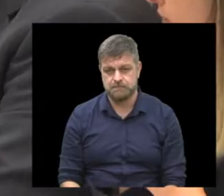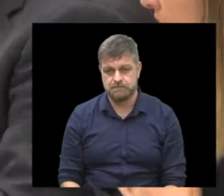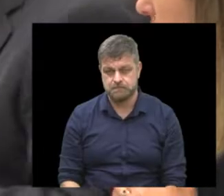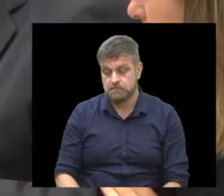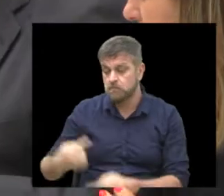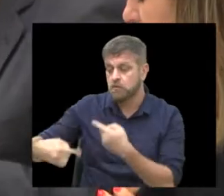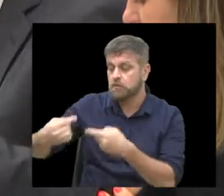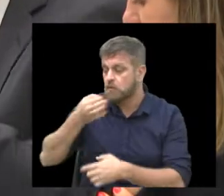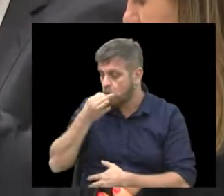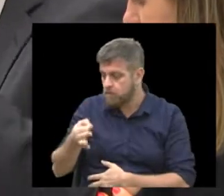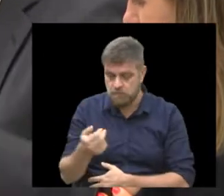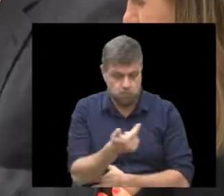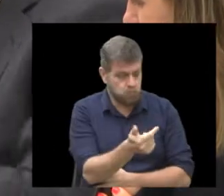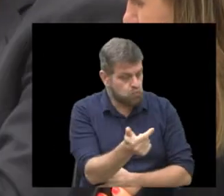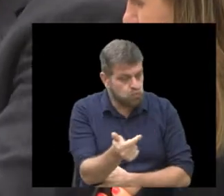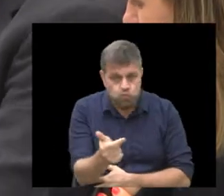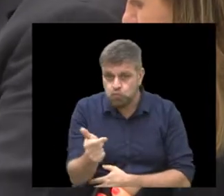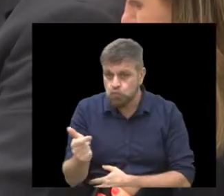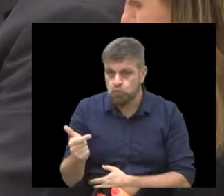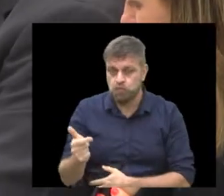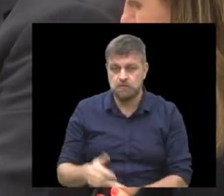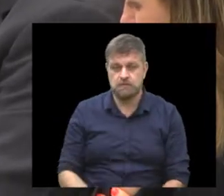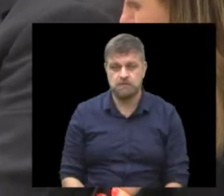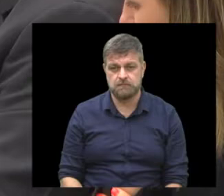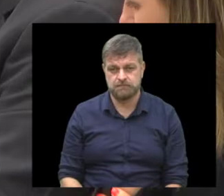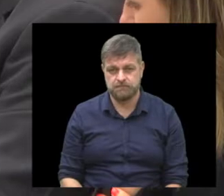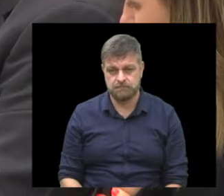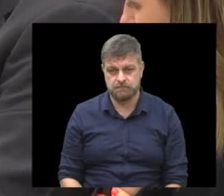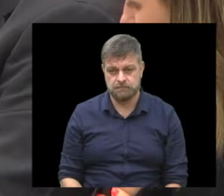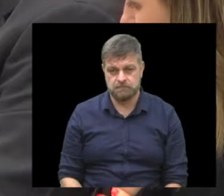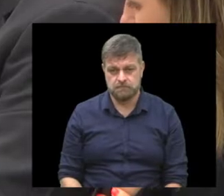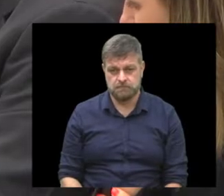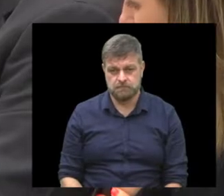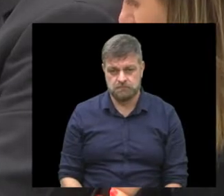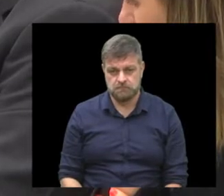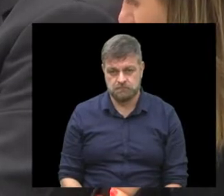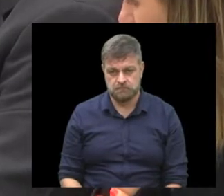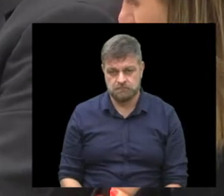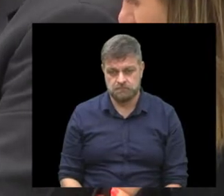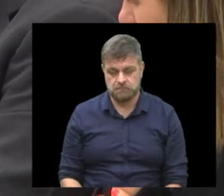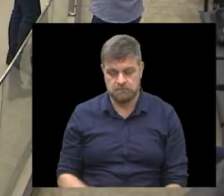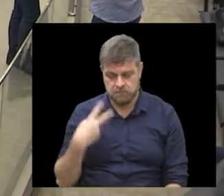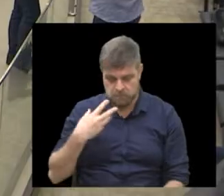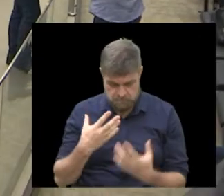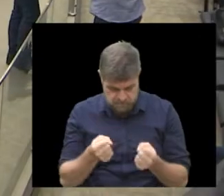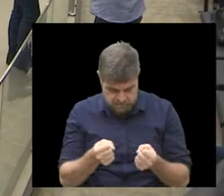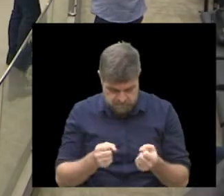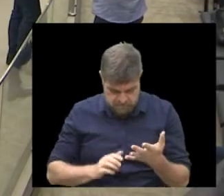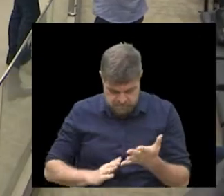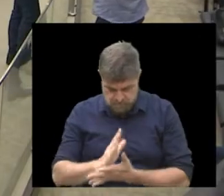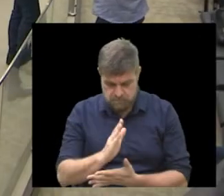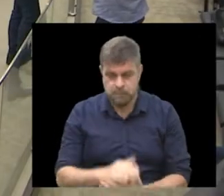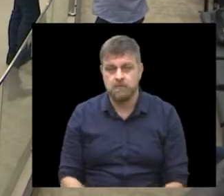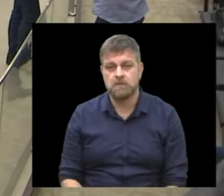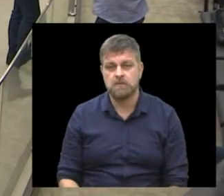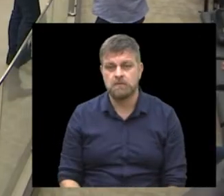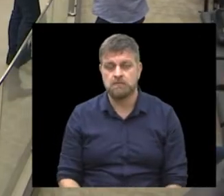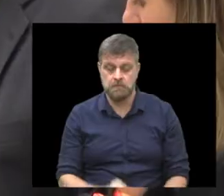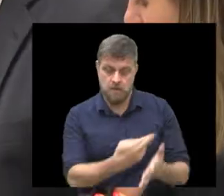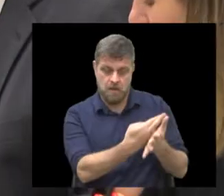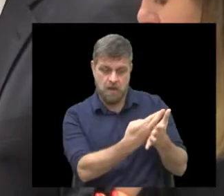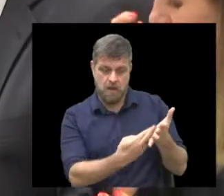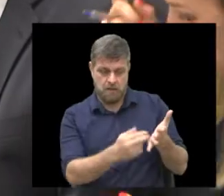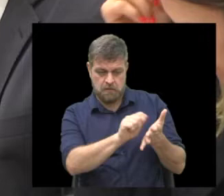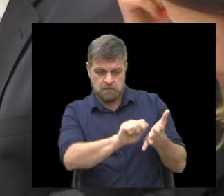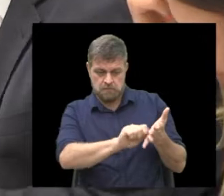Em discussão, não havendo vereadores a discutir, favoráveis permaneçam como estão. Aprovado. Senhor